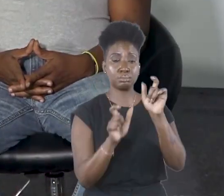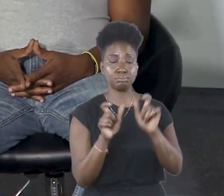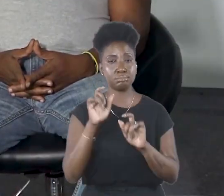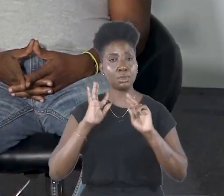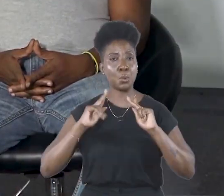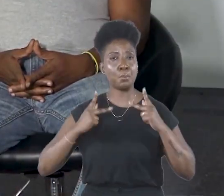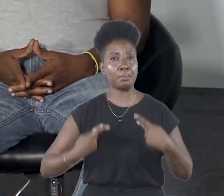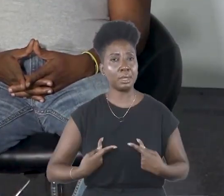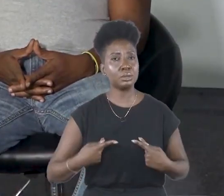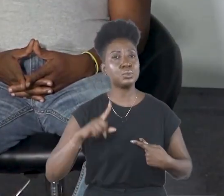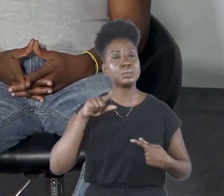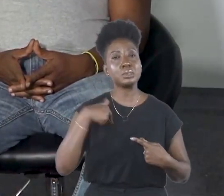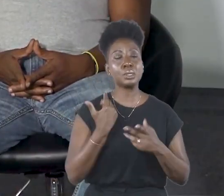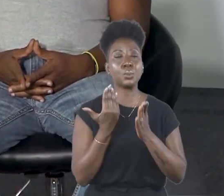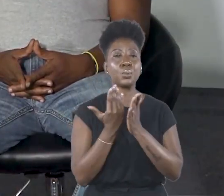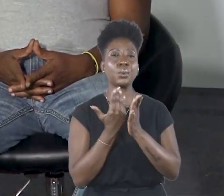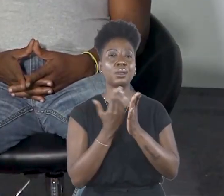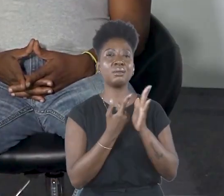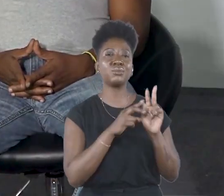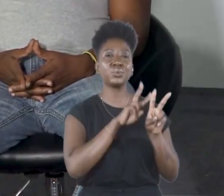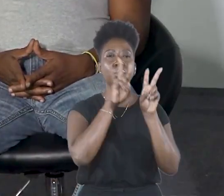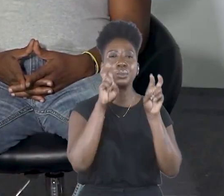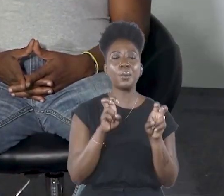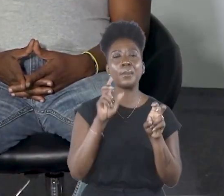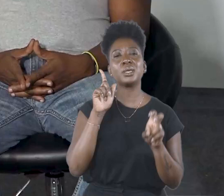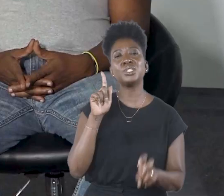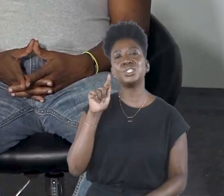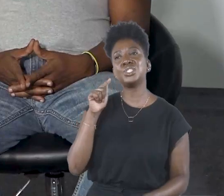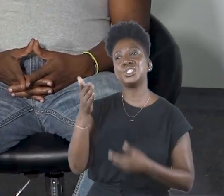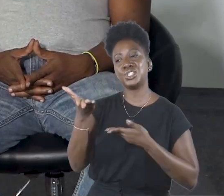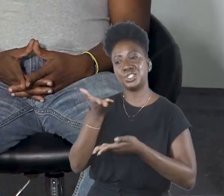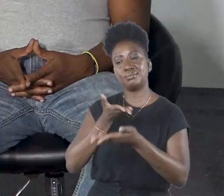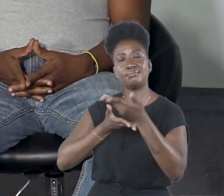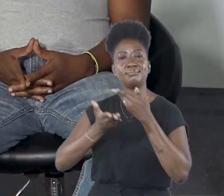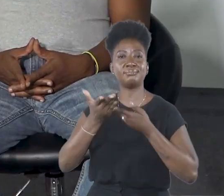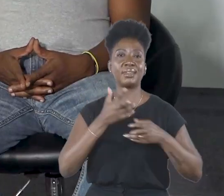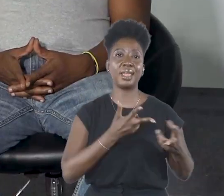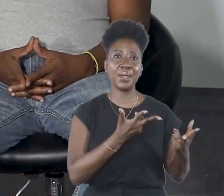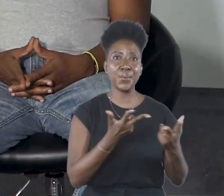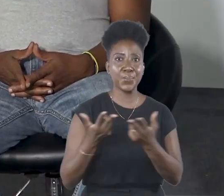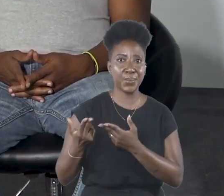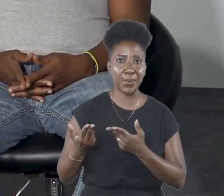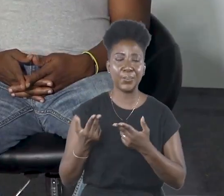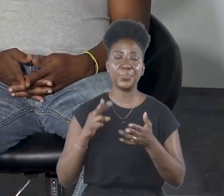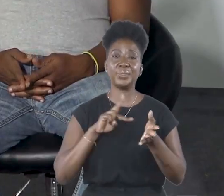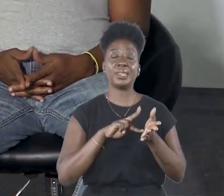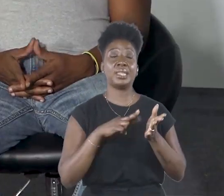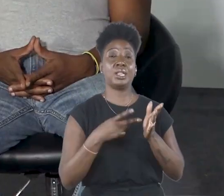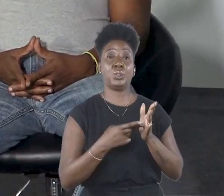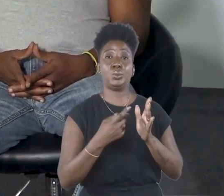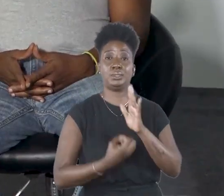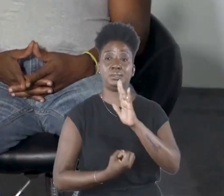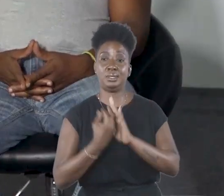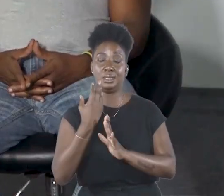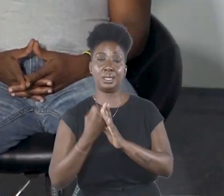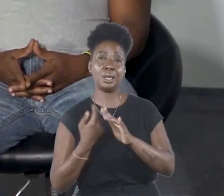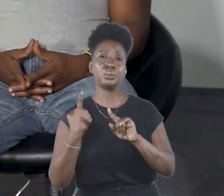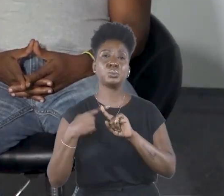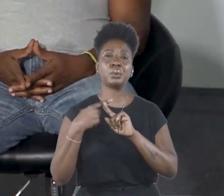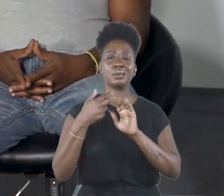cultural com receitas, com vídeos, com músicas, com danças, com tudo isso que